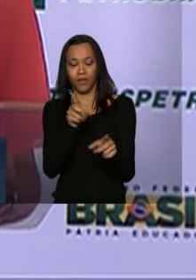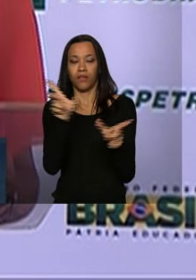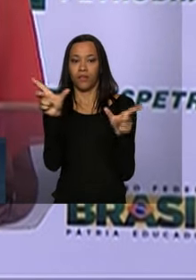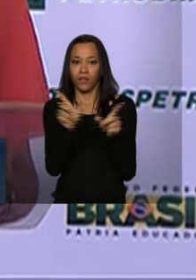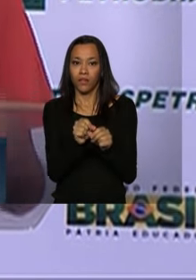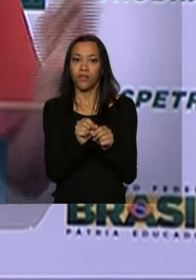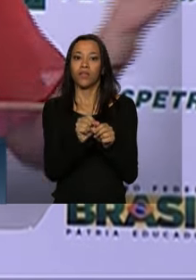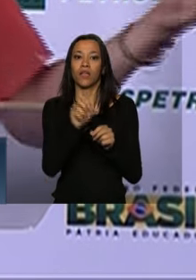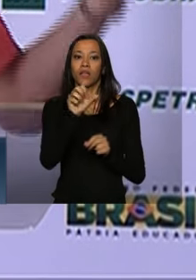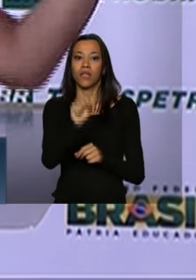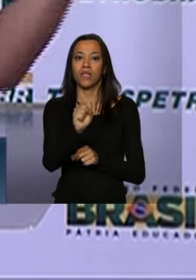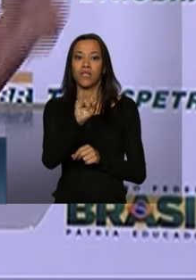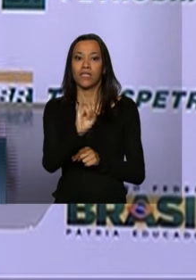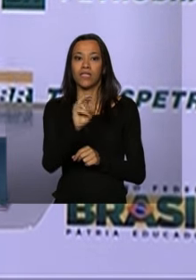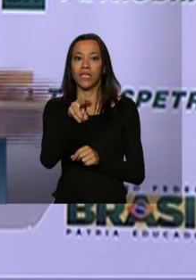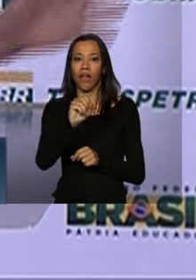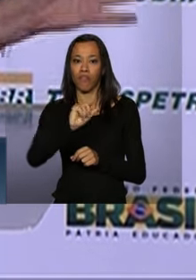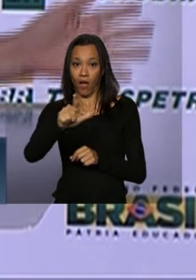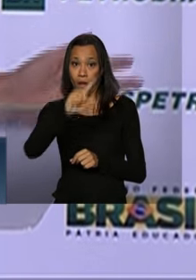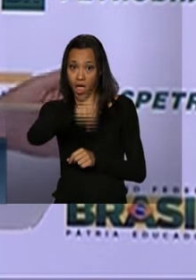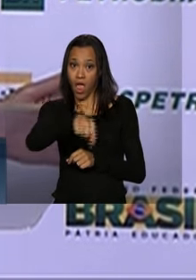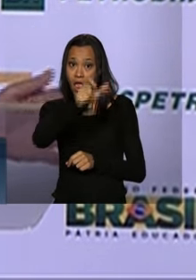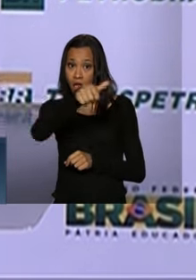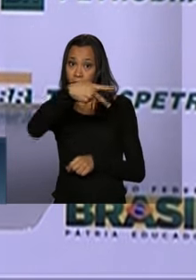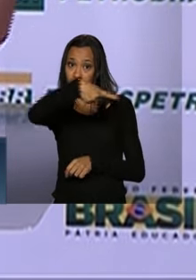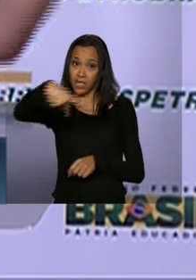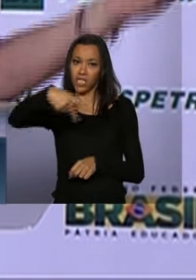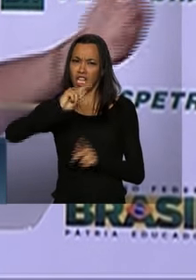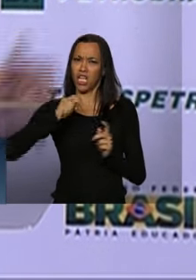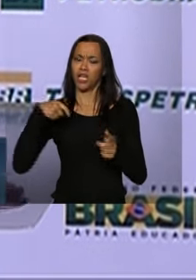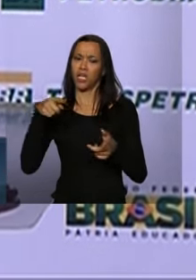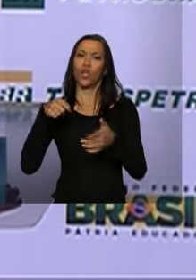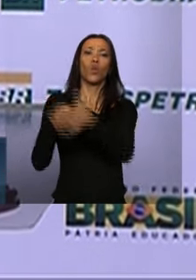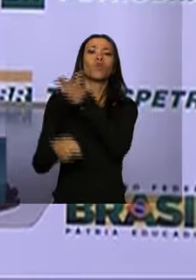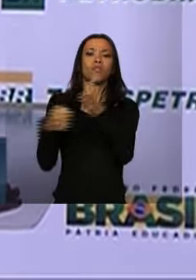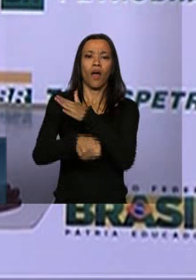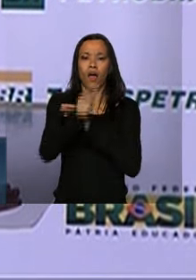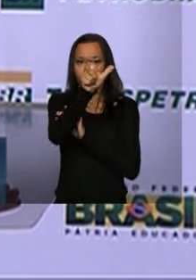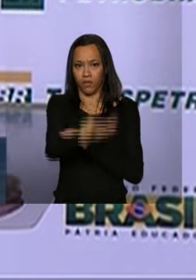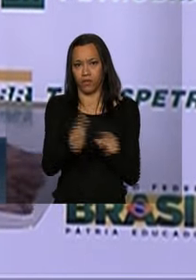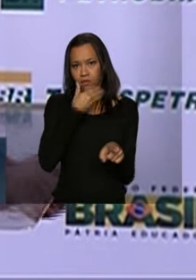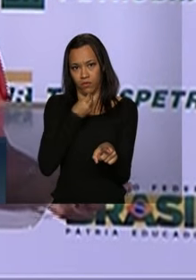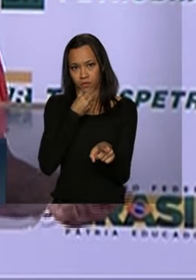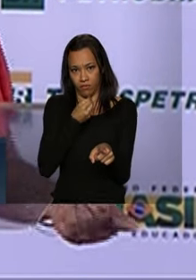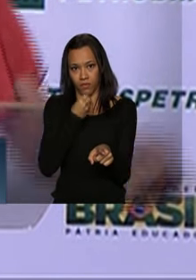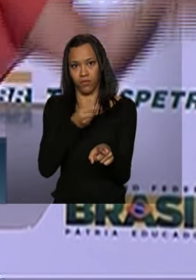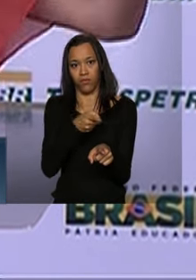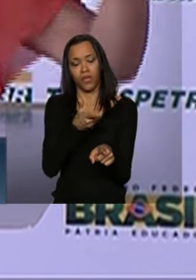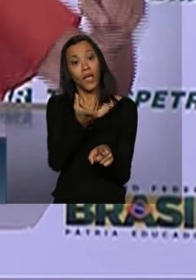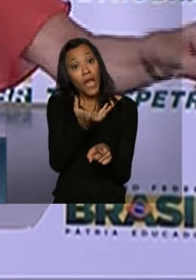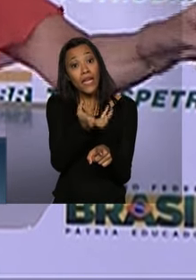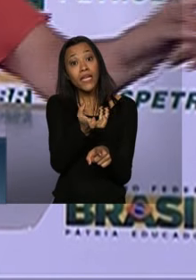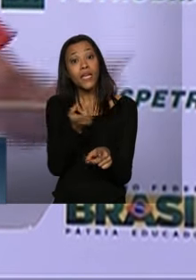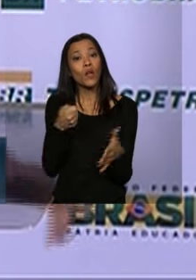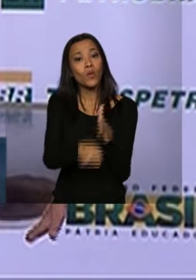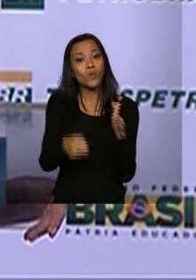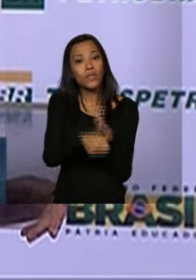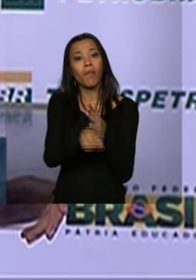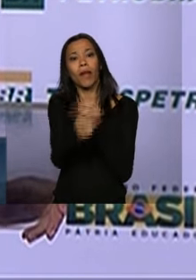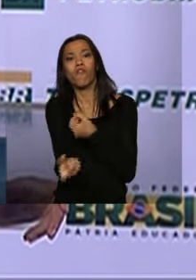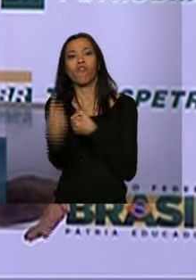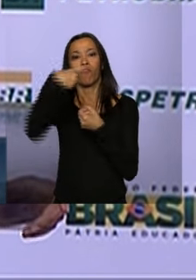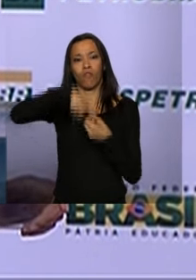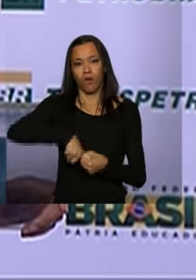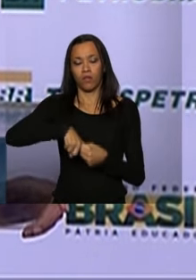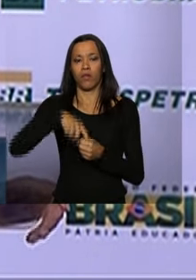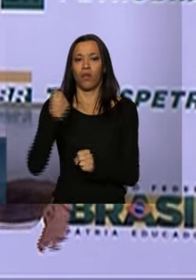porque ele fazia parte do movimento do outro lado, que era o movimento para reconstruir a